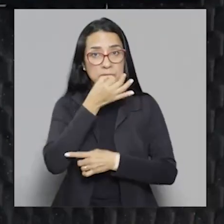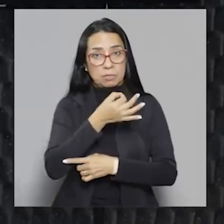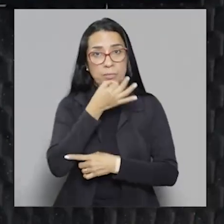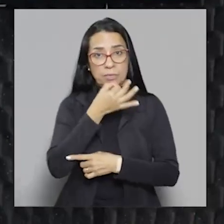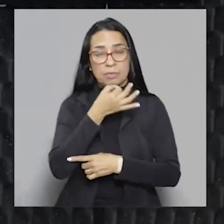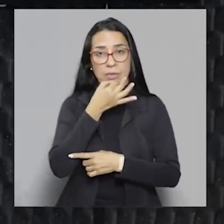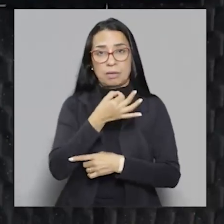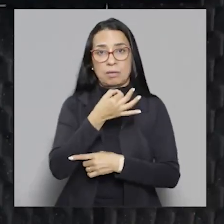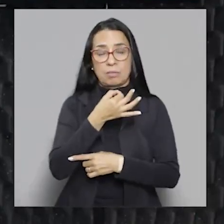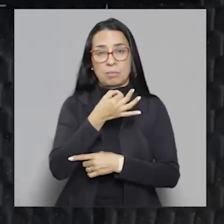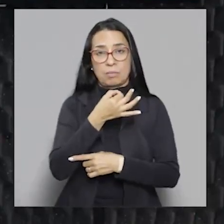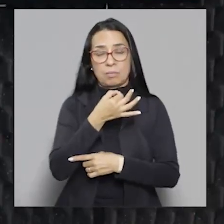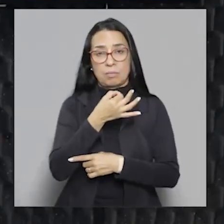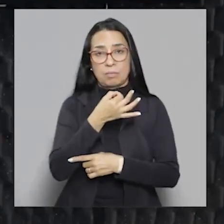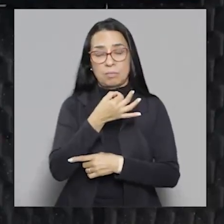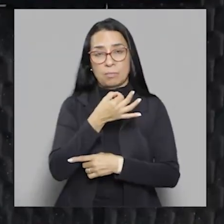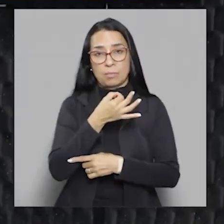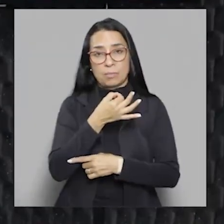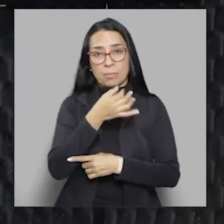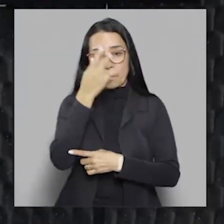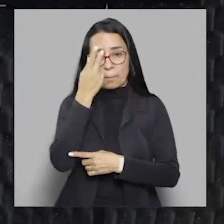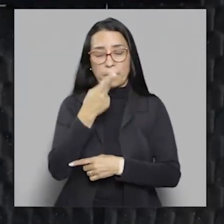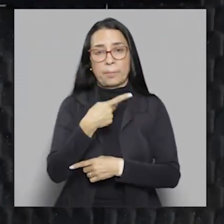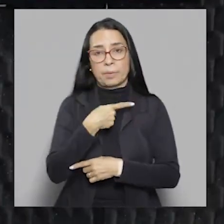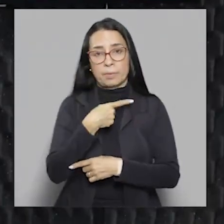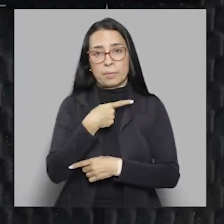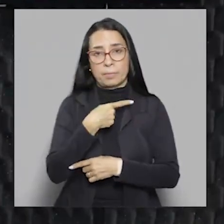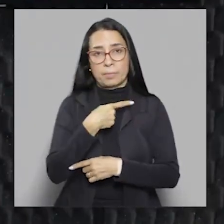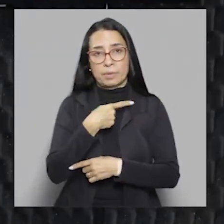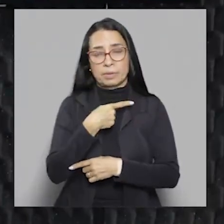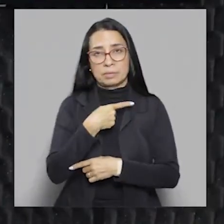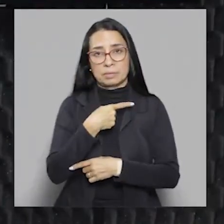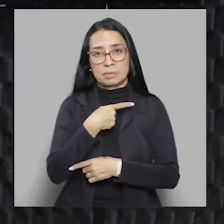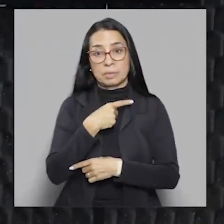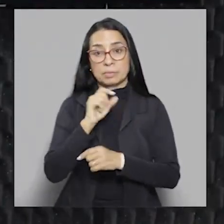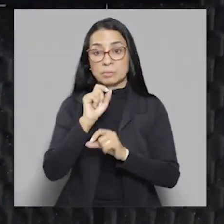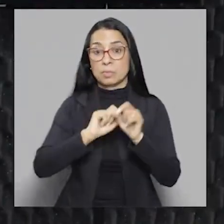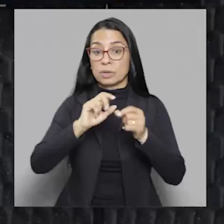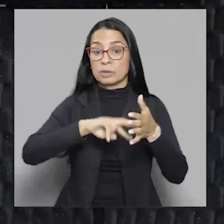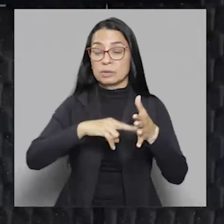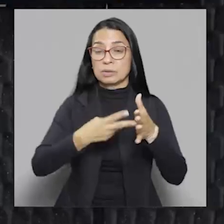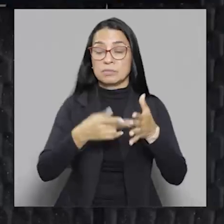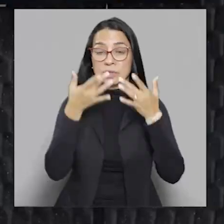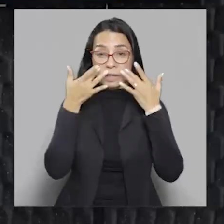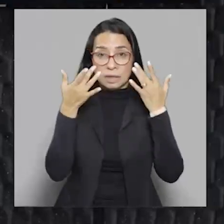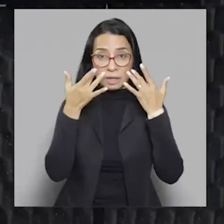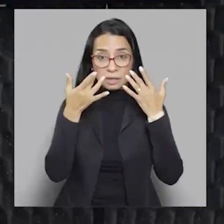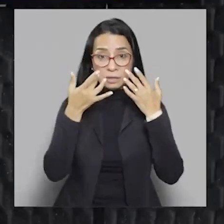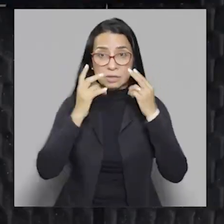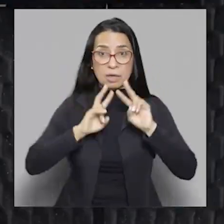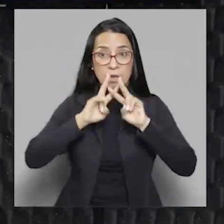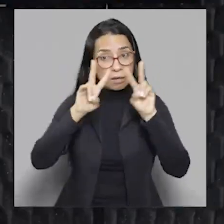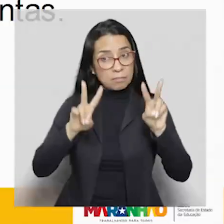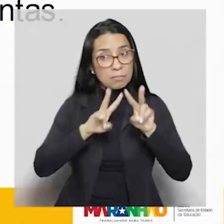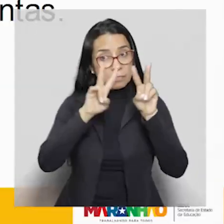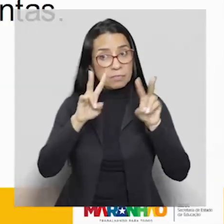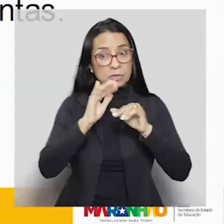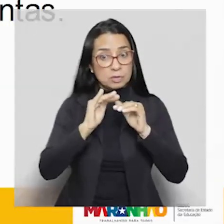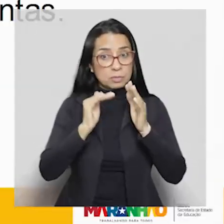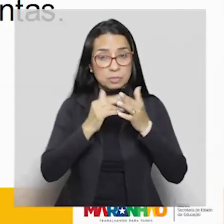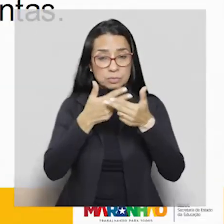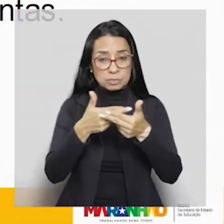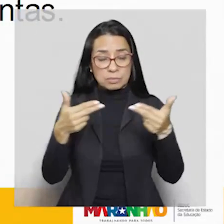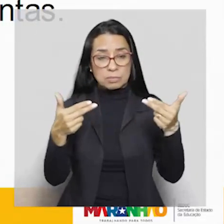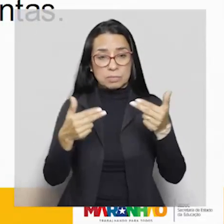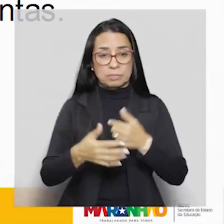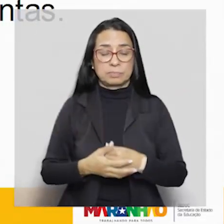um ponto de vista pessoal que você julga que é a sua opinião sobre o que é arte ou não, analise todos os itens.